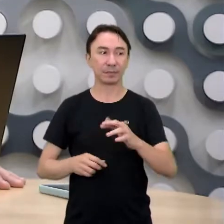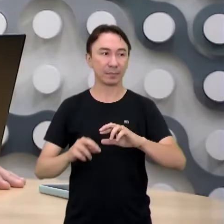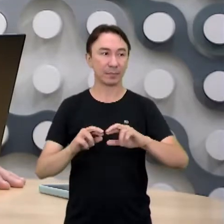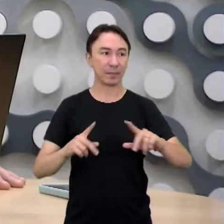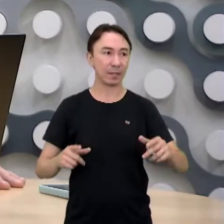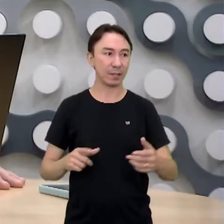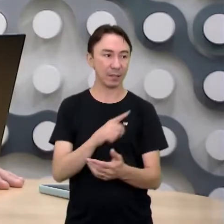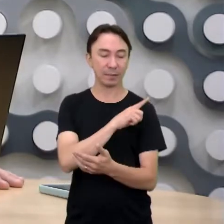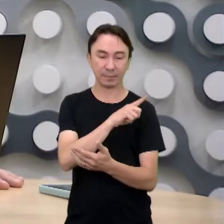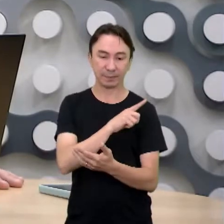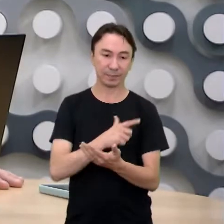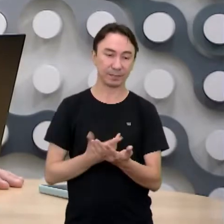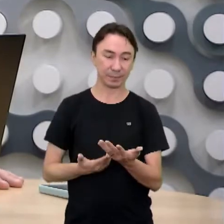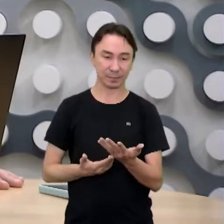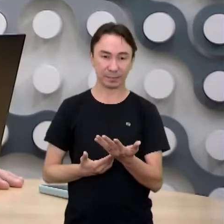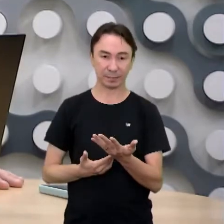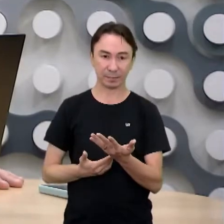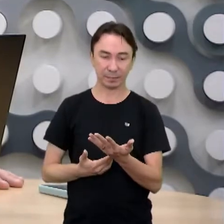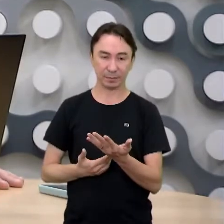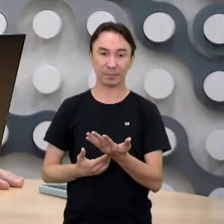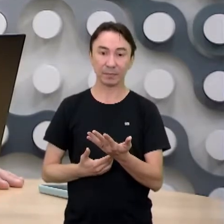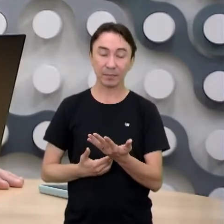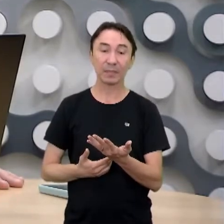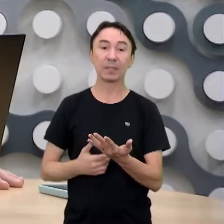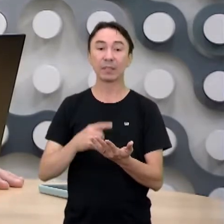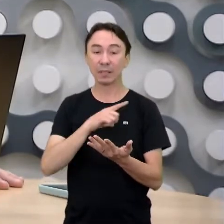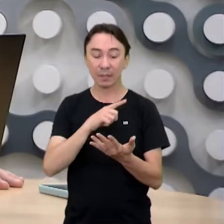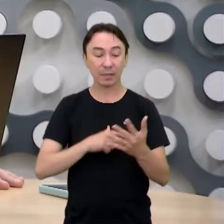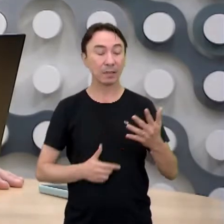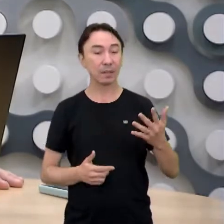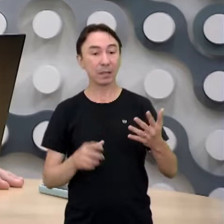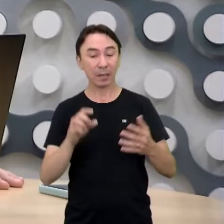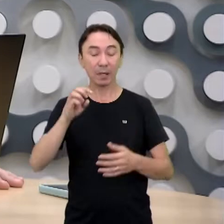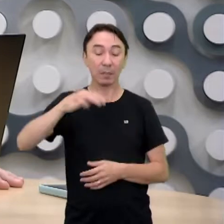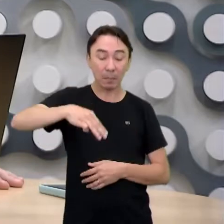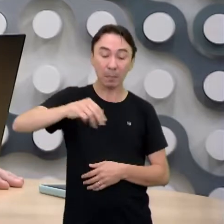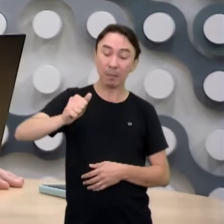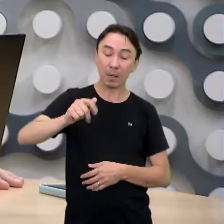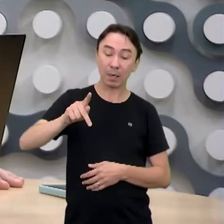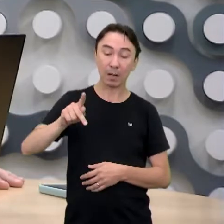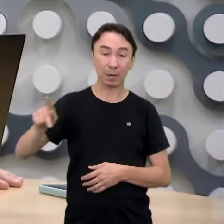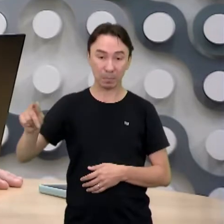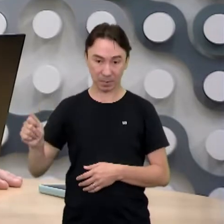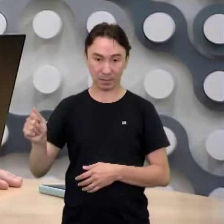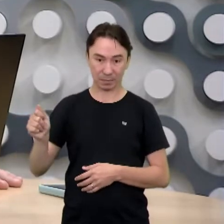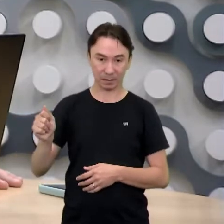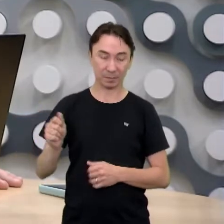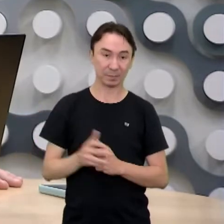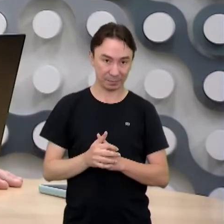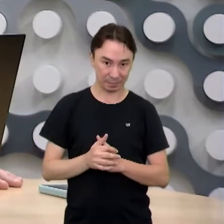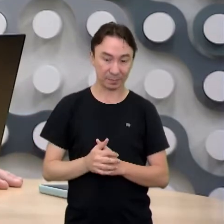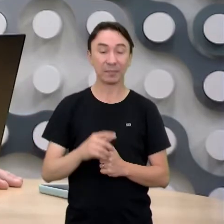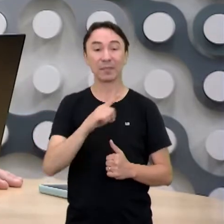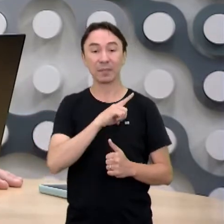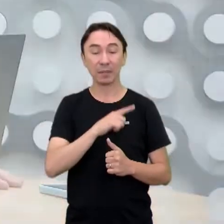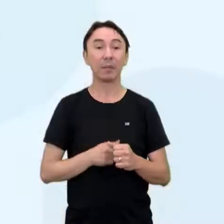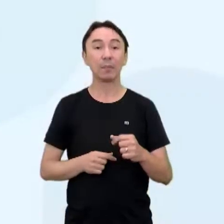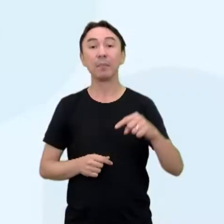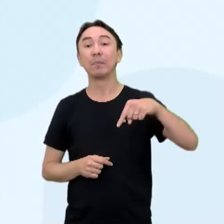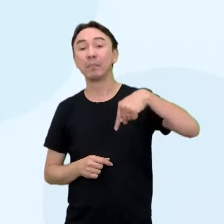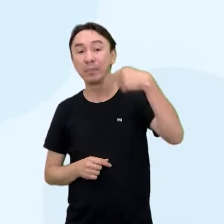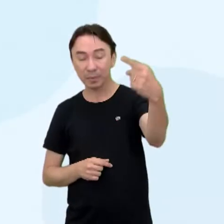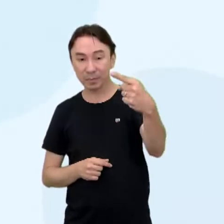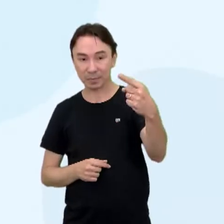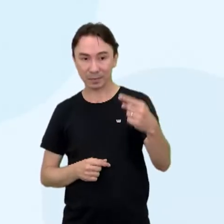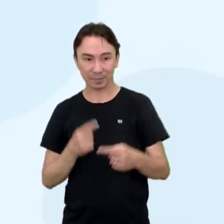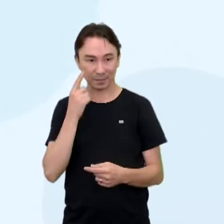de apoio, aí o famoso mapa deste aprofundamento aí, tá certo? Vamos lá para a próxima tela já, e aí a gente vai